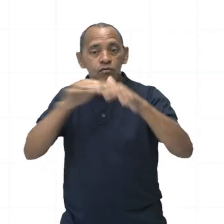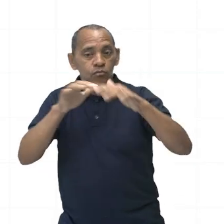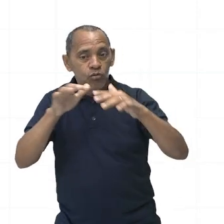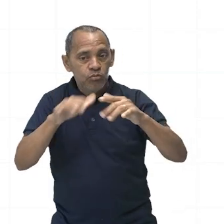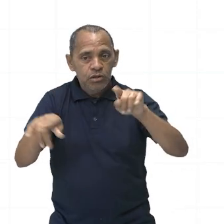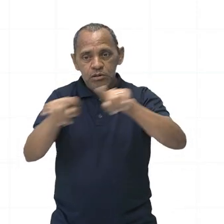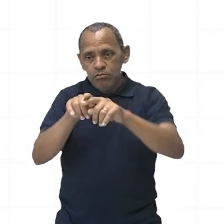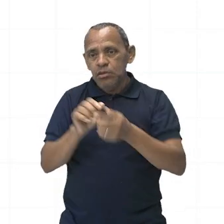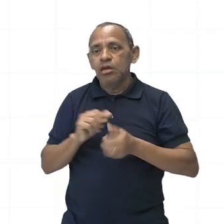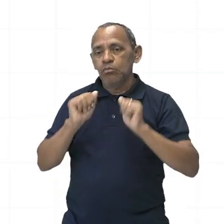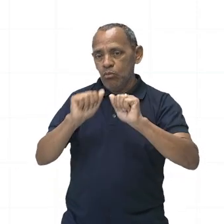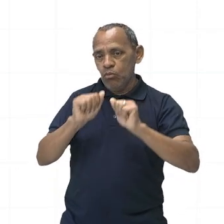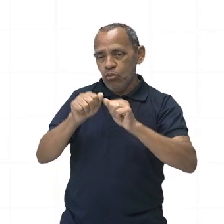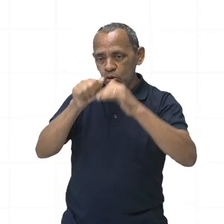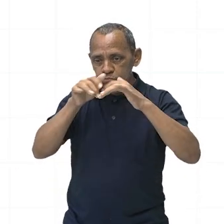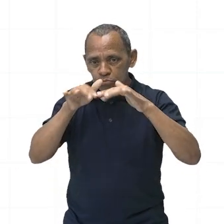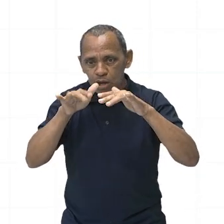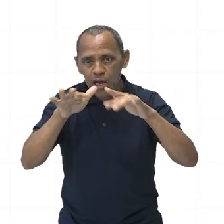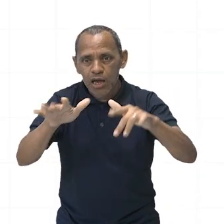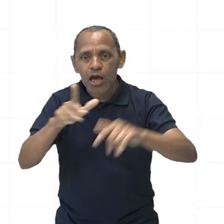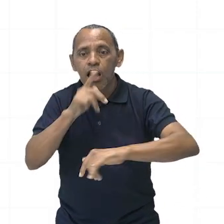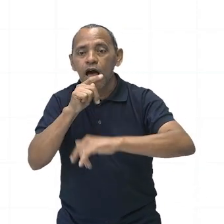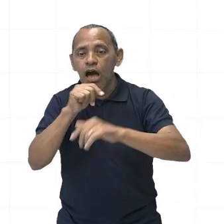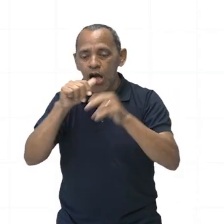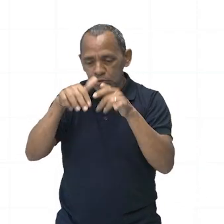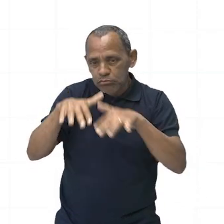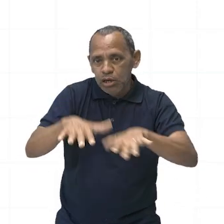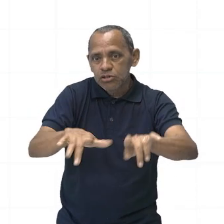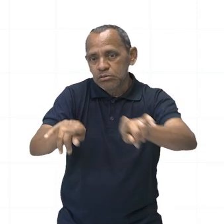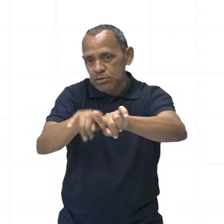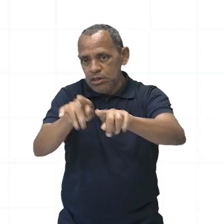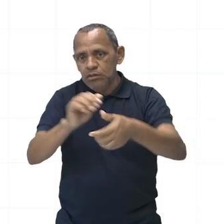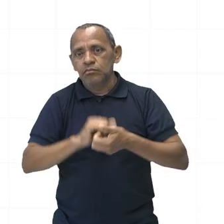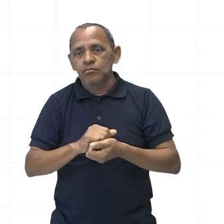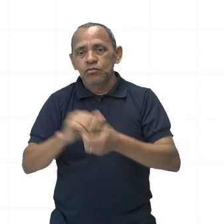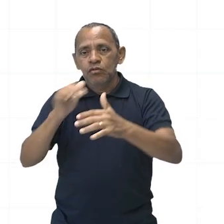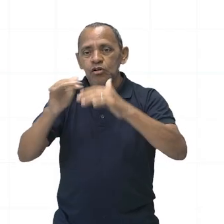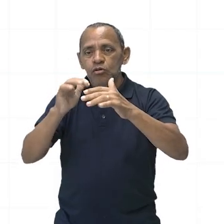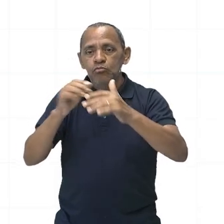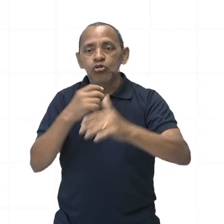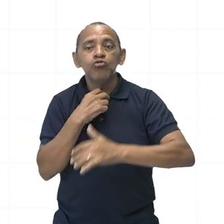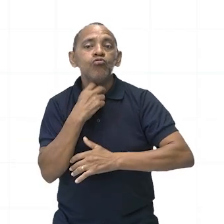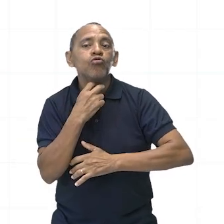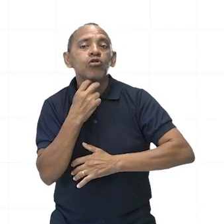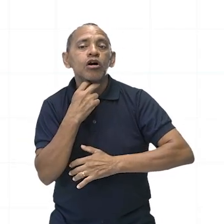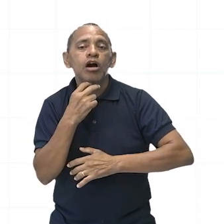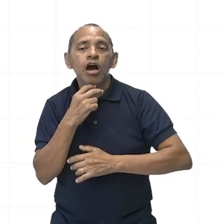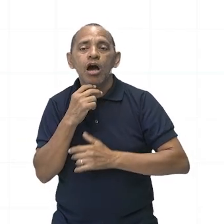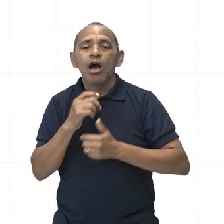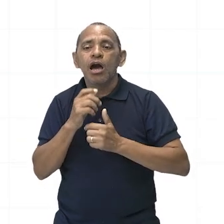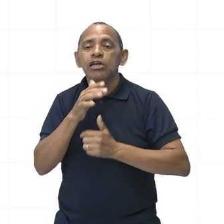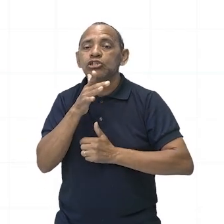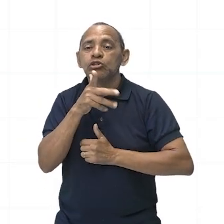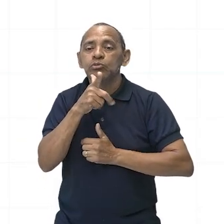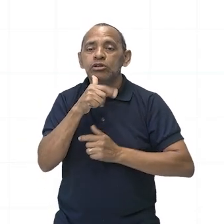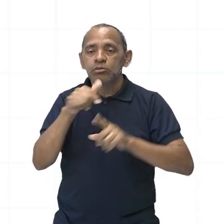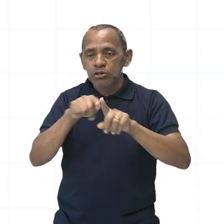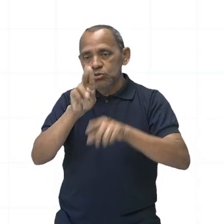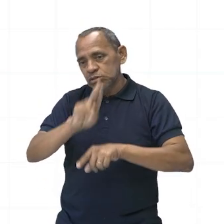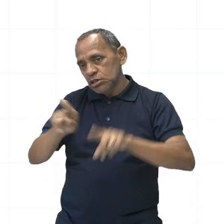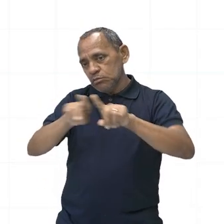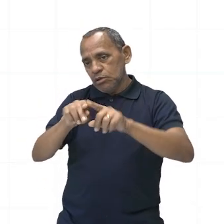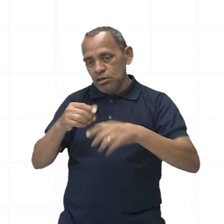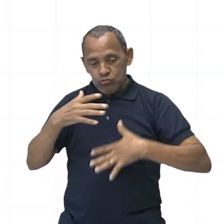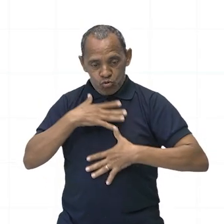eficientemente pela água. Já os elefantes produzem infrassom vibrando suas cordas vocais lentamente, utilizando então a